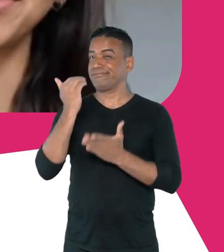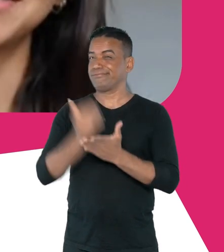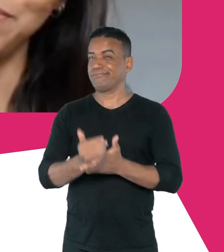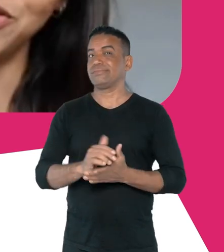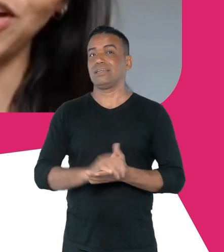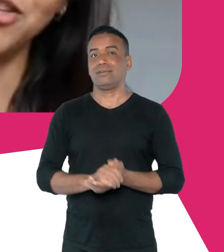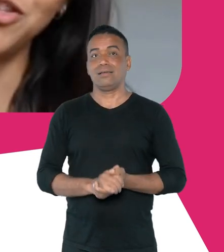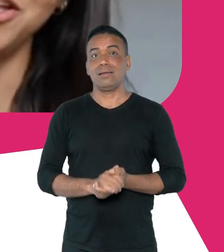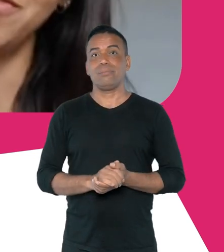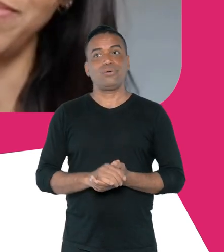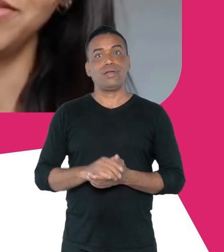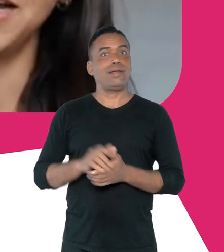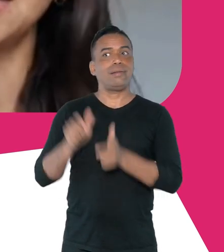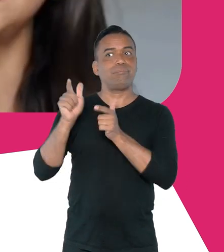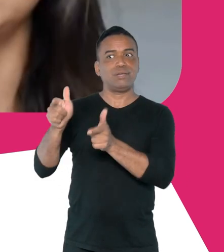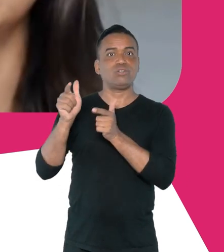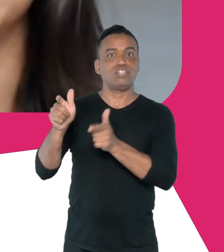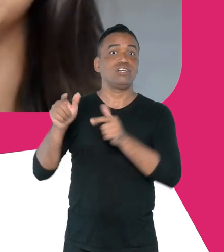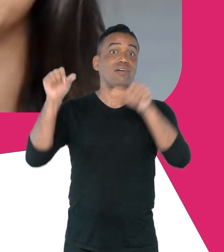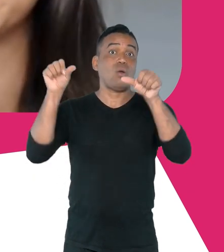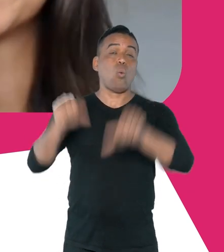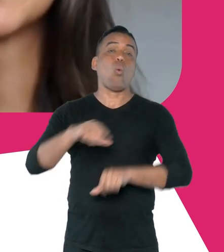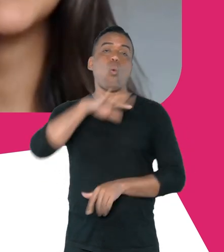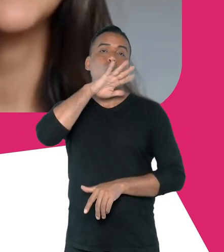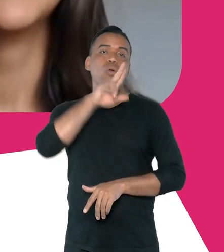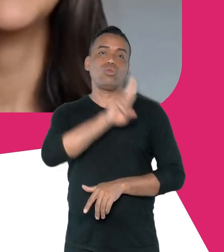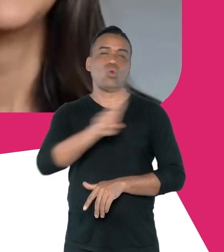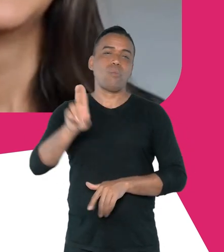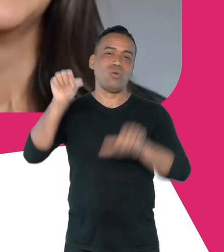Como uma coisa pejorativa, meio negativa mesmo.